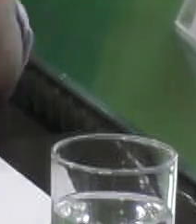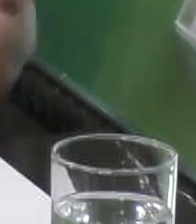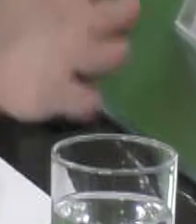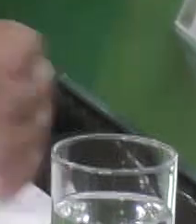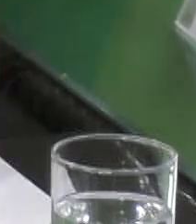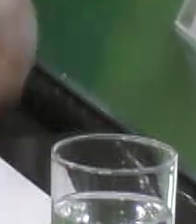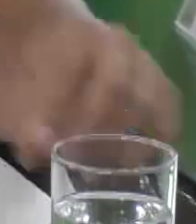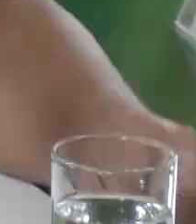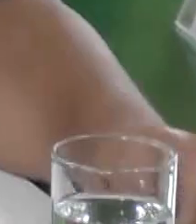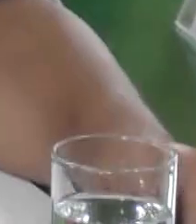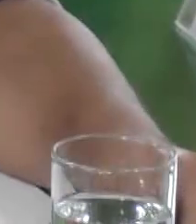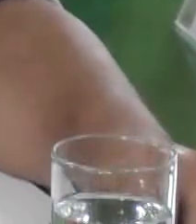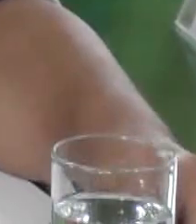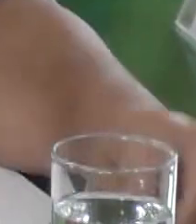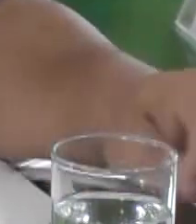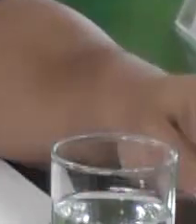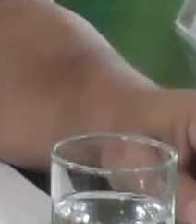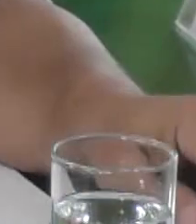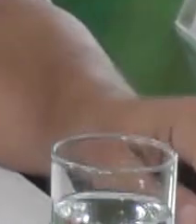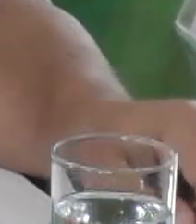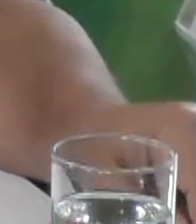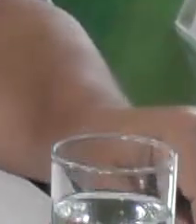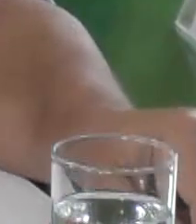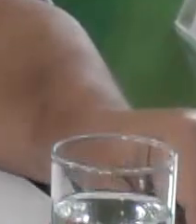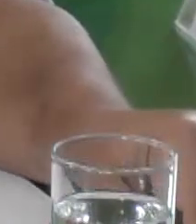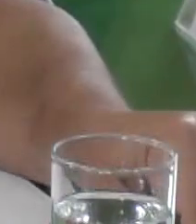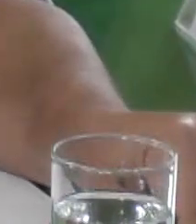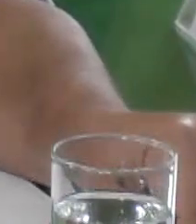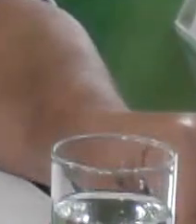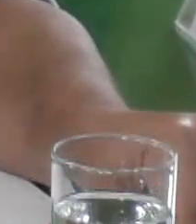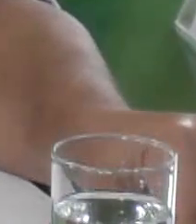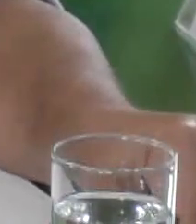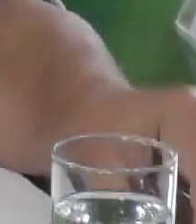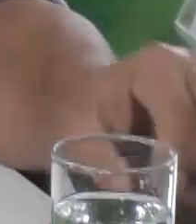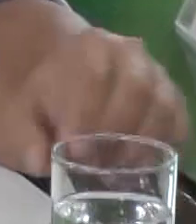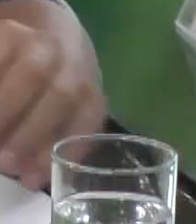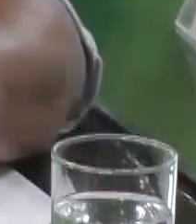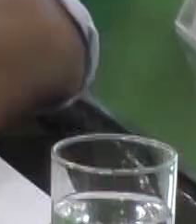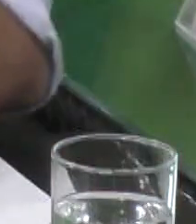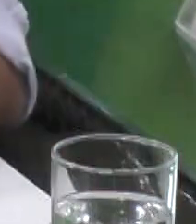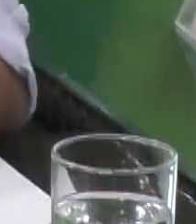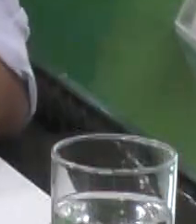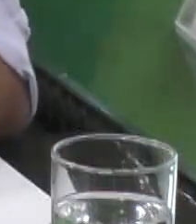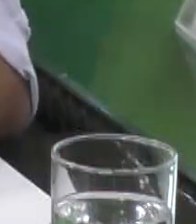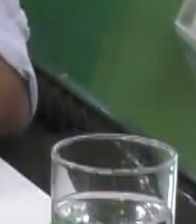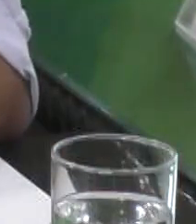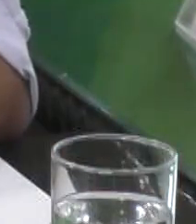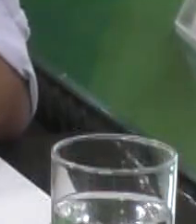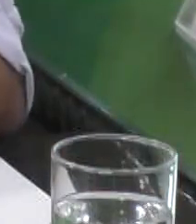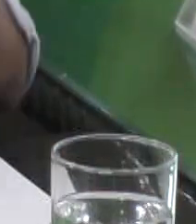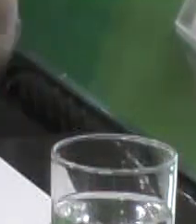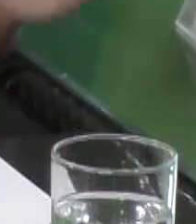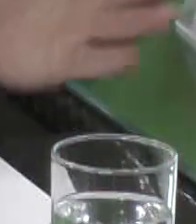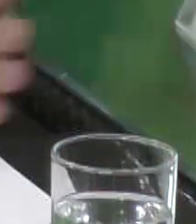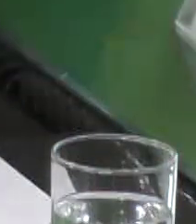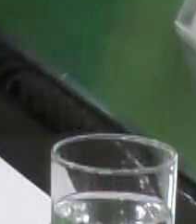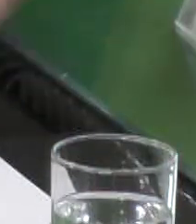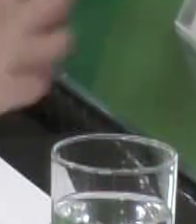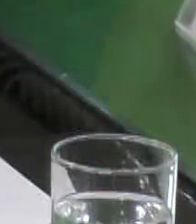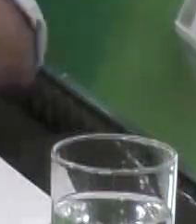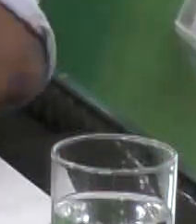Vários problemas graves enfrentados pela população fluminense em áreas